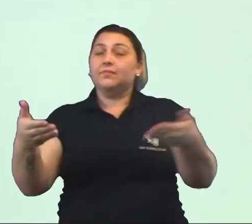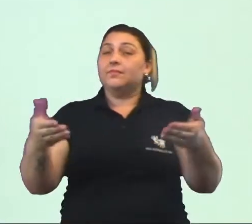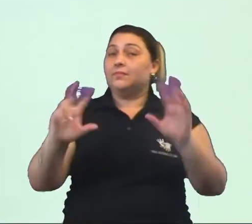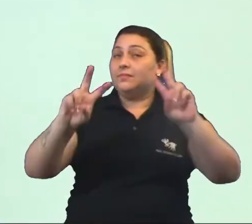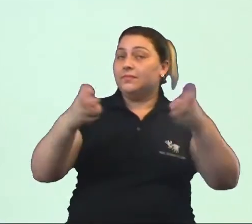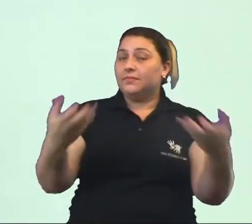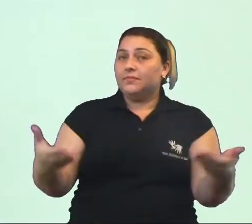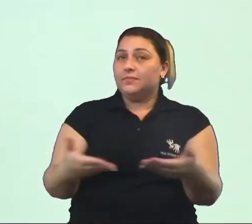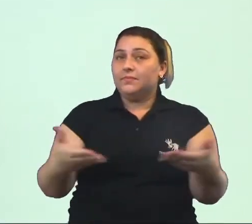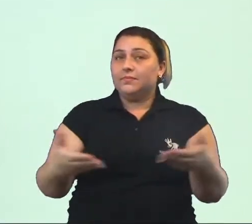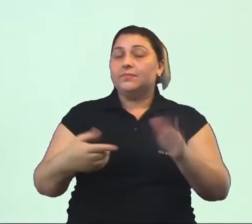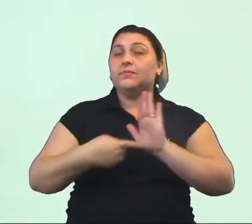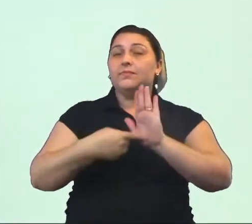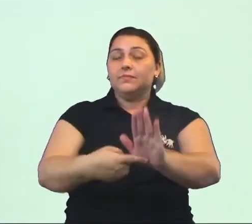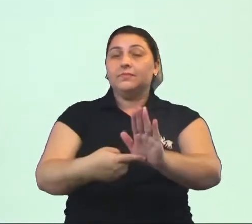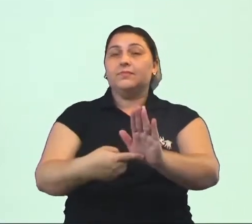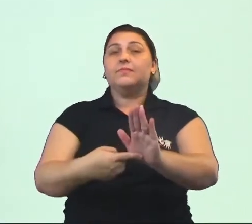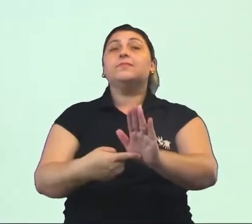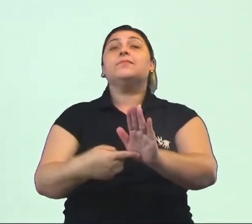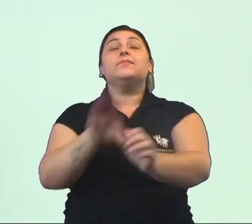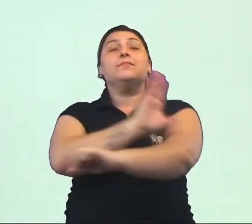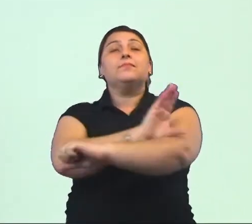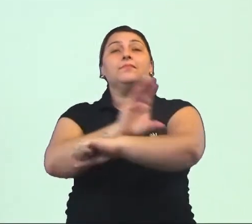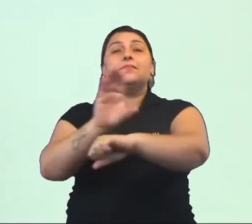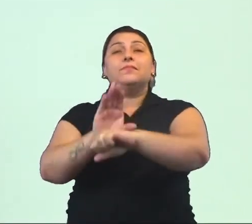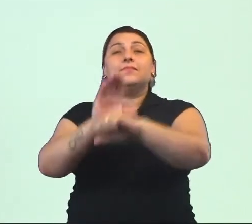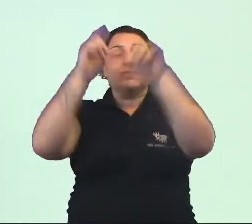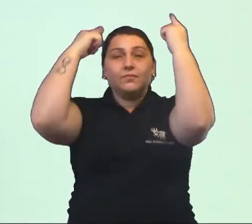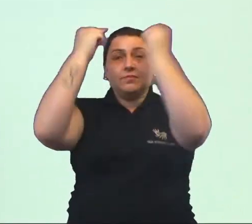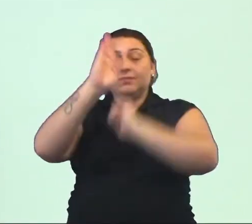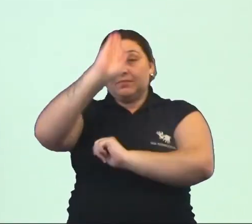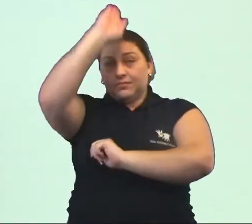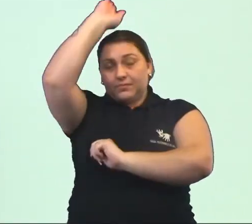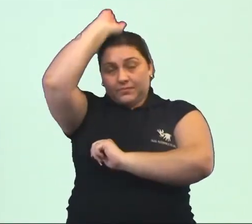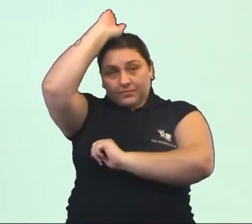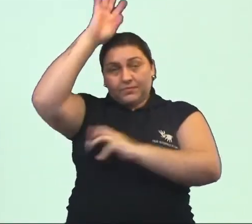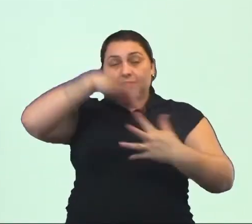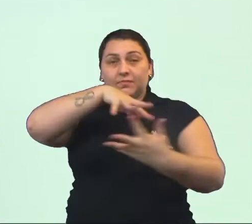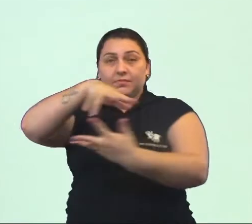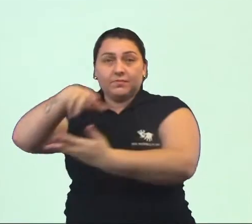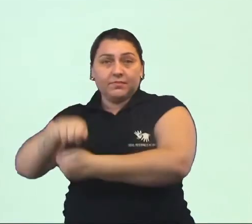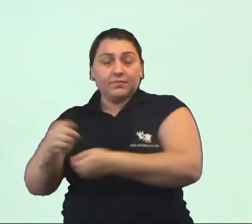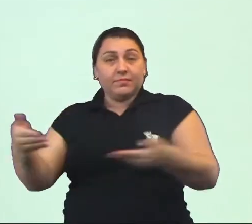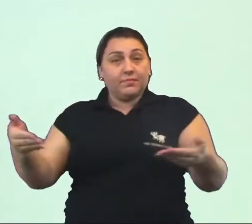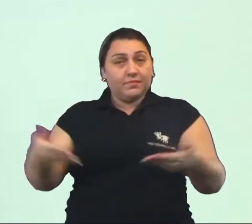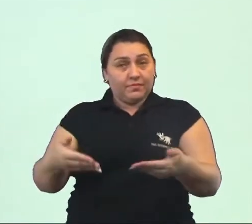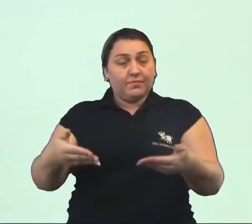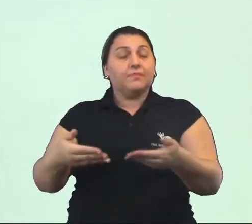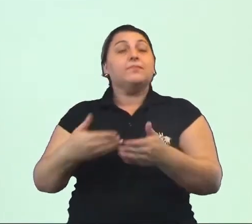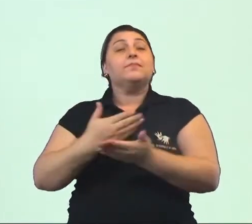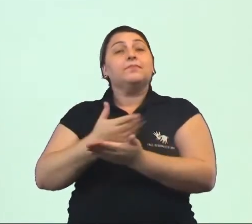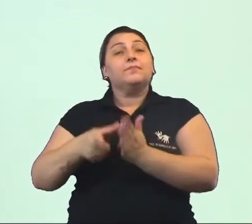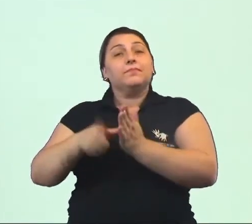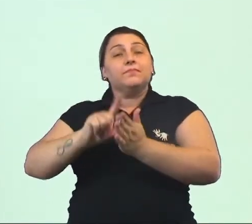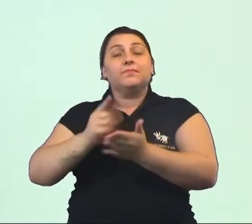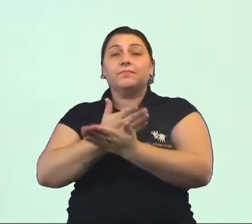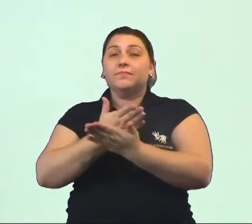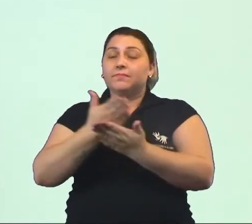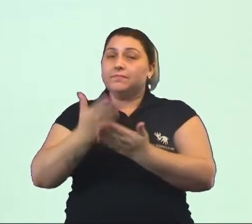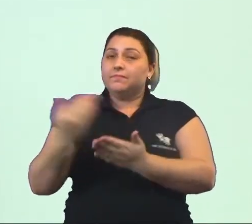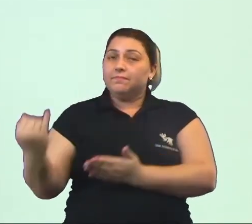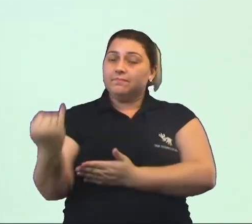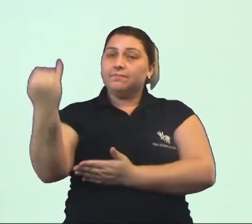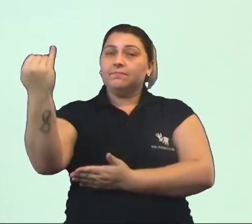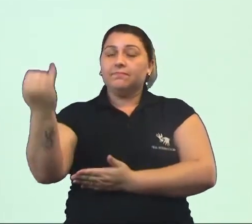tema que vamos apresentar hoje é o legado greco-romano para o mundo contemporâneo. Bem, antes de iniciarmos, é